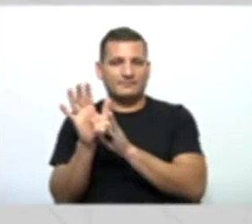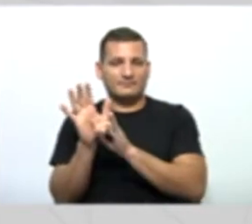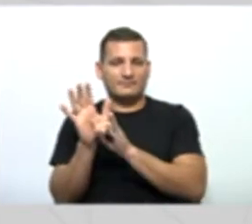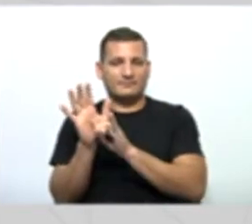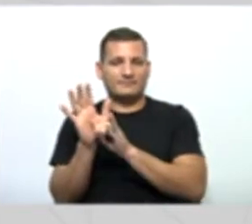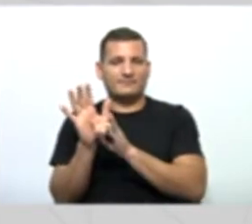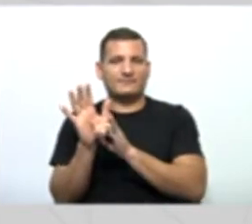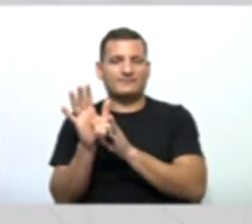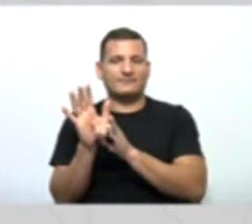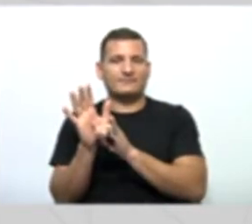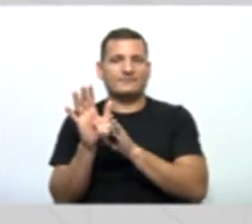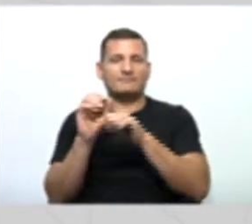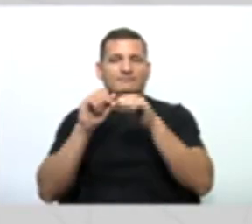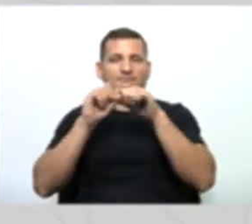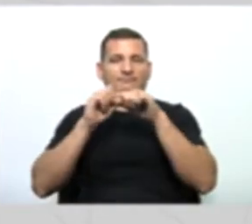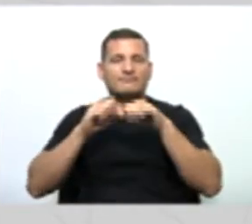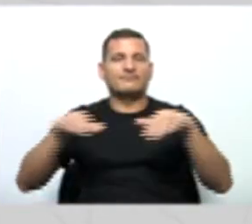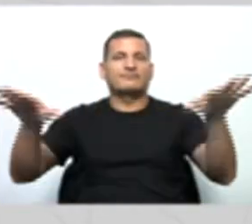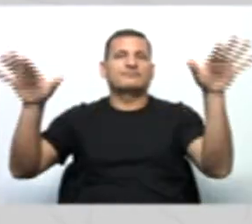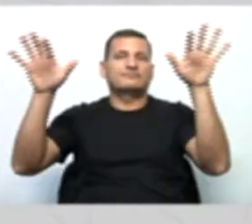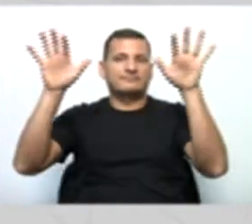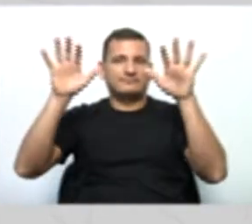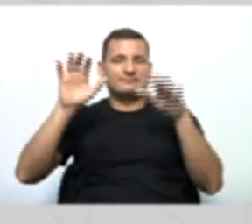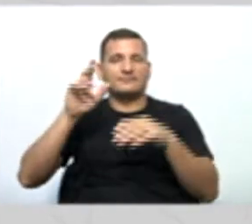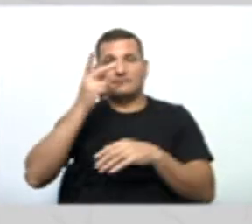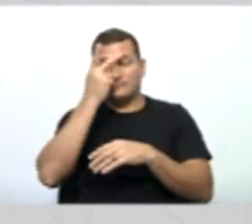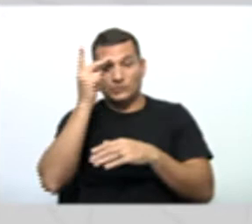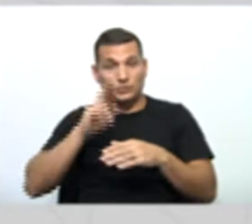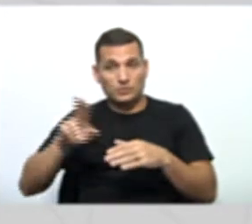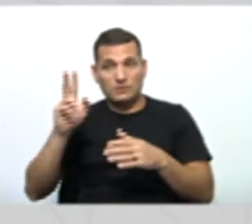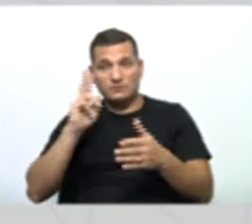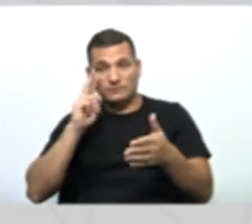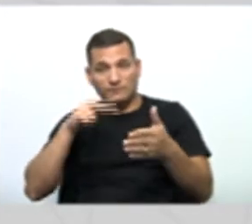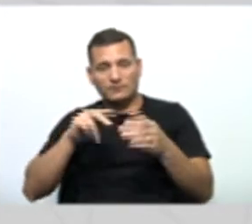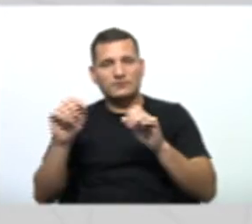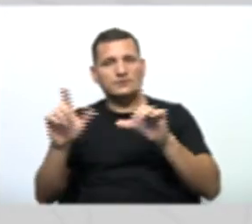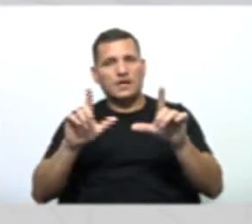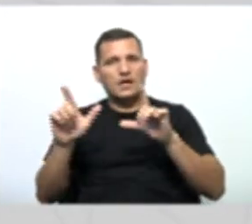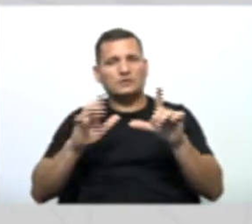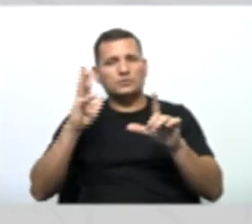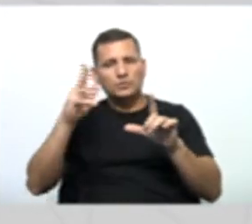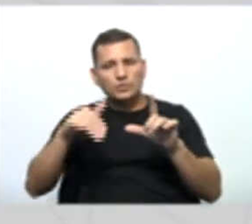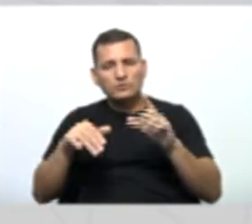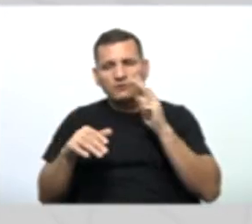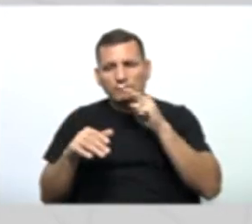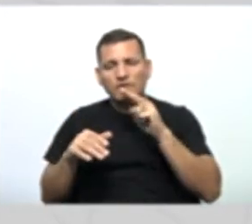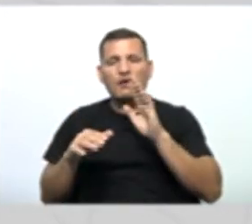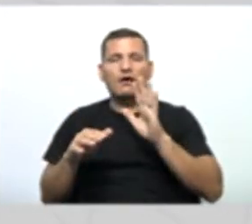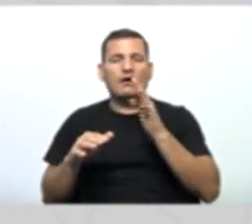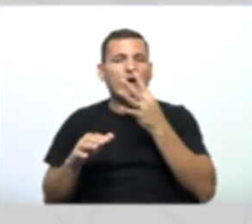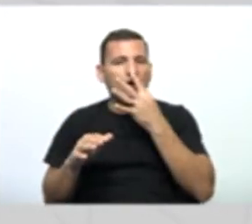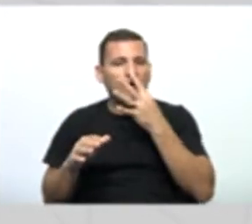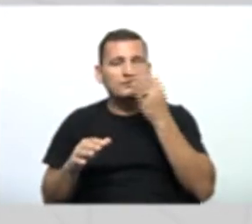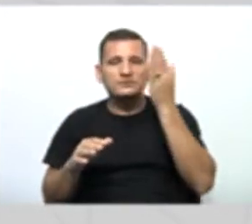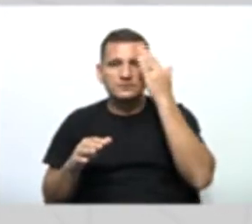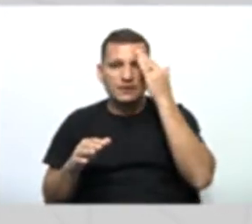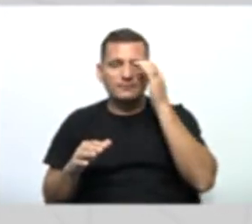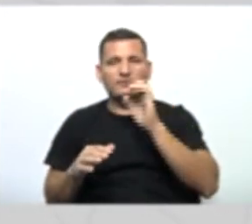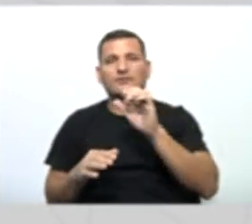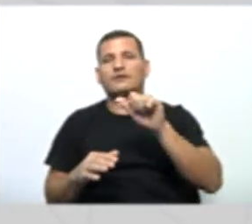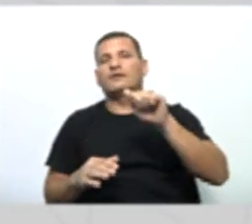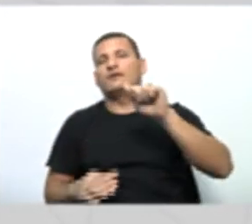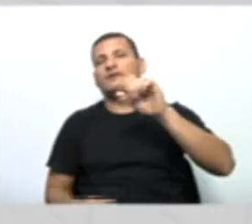ela se propague, né? O usuário, ele identifique em todos os slides que ele está assistindo uma aula aqui do